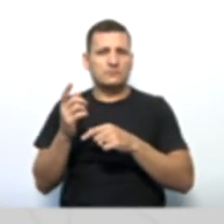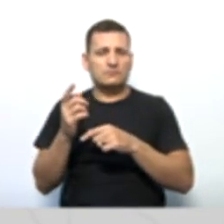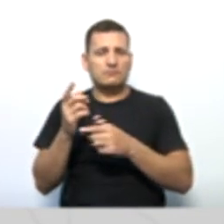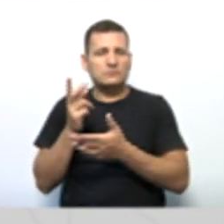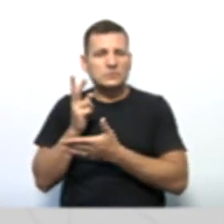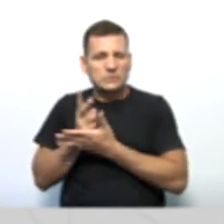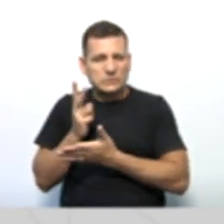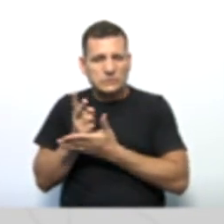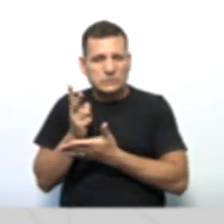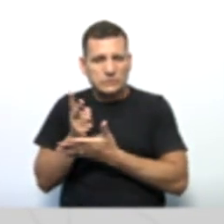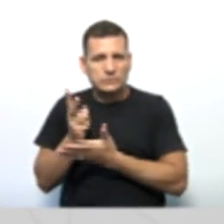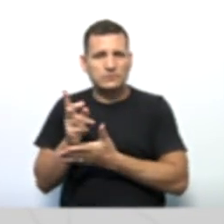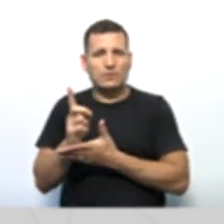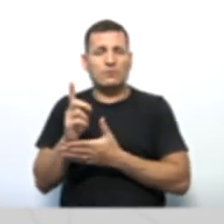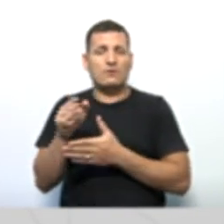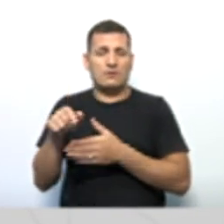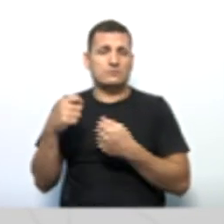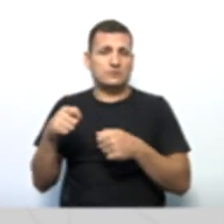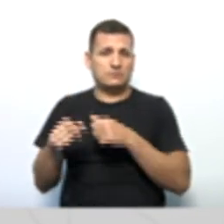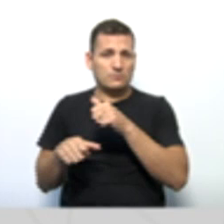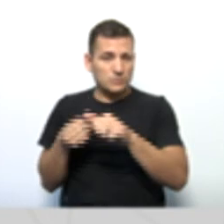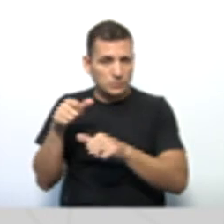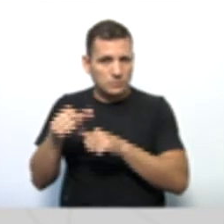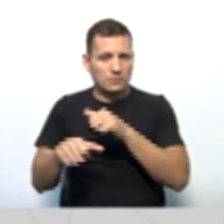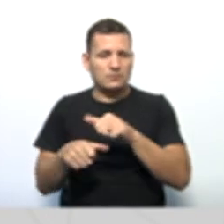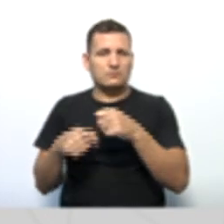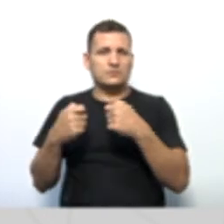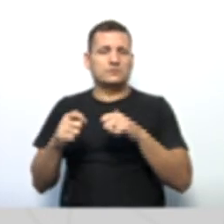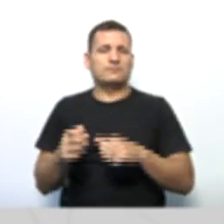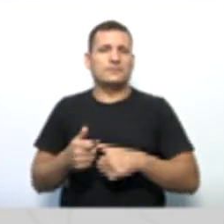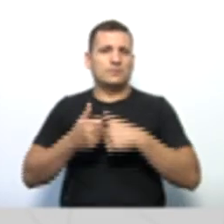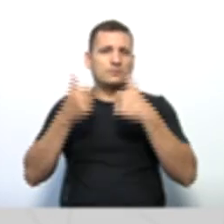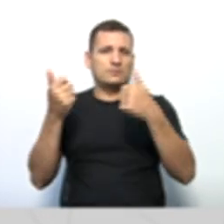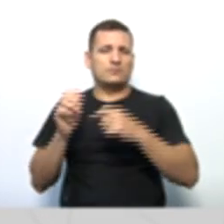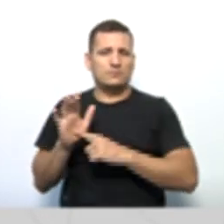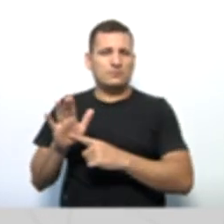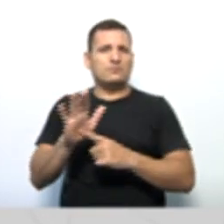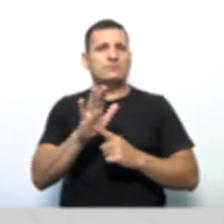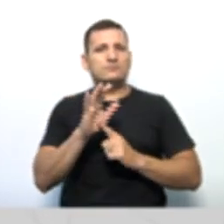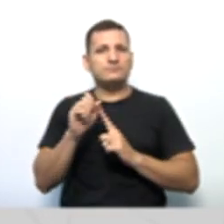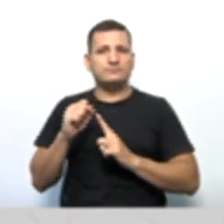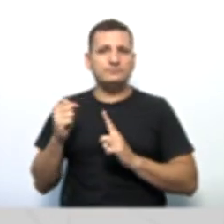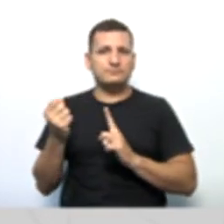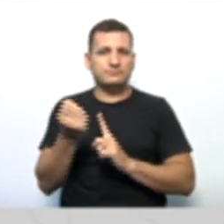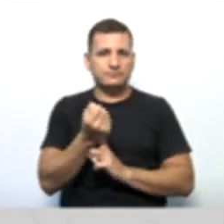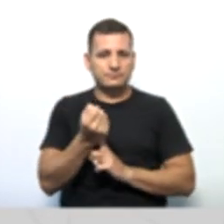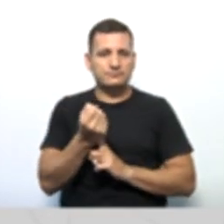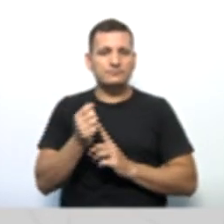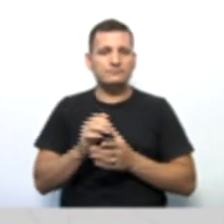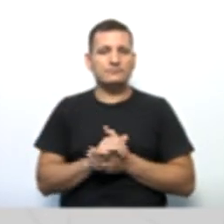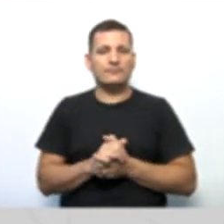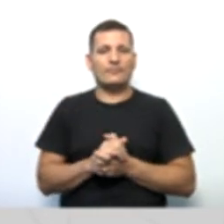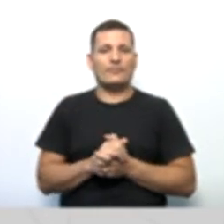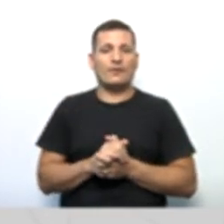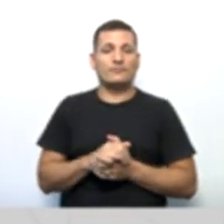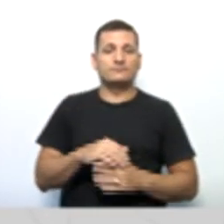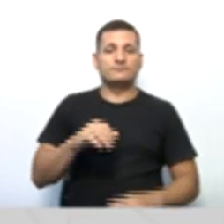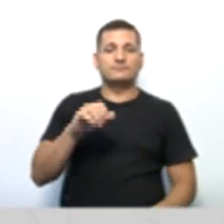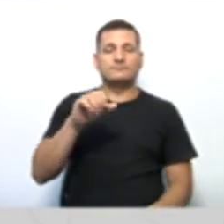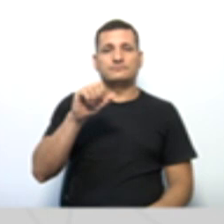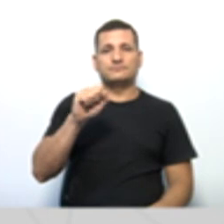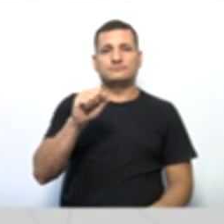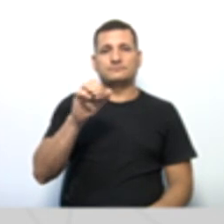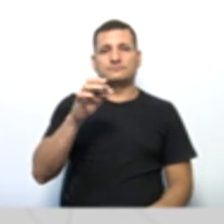ser adaptada e melhorada para ajudar a sociedade. Já Stuart Mill foi um